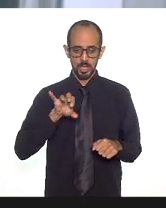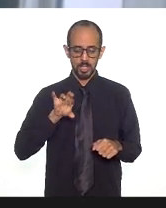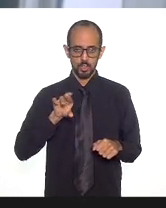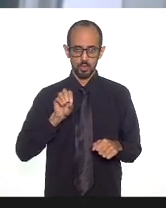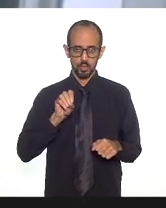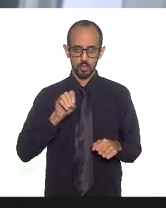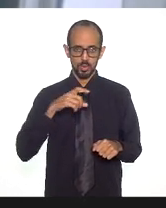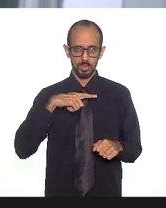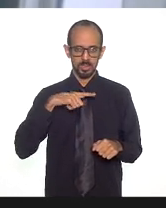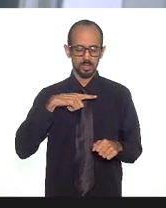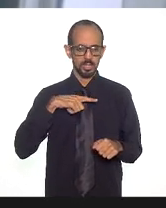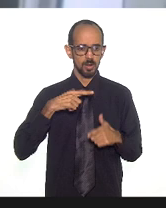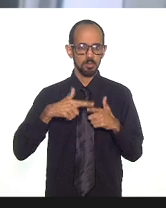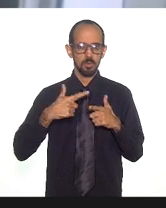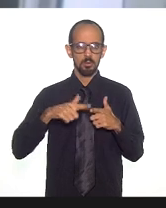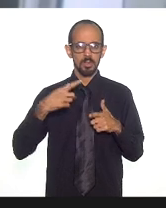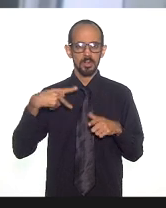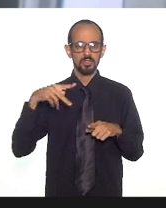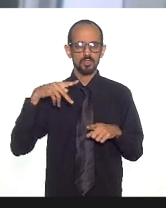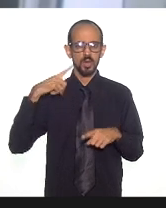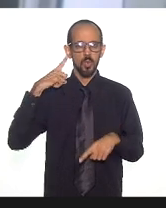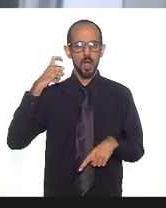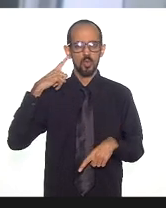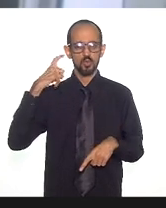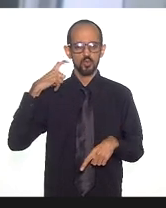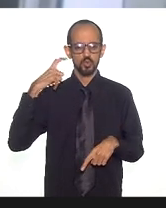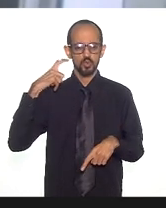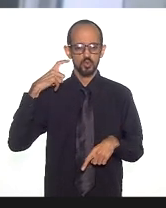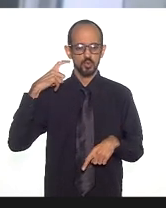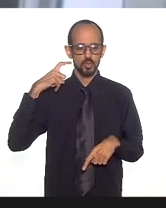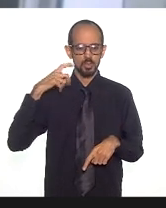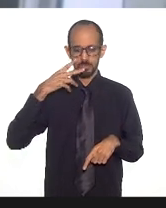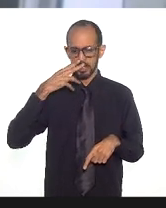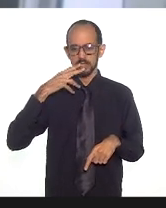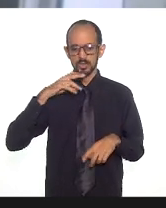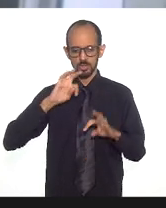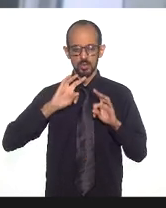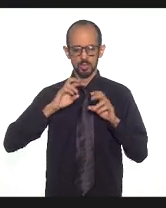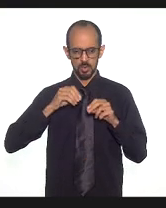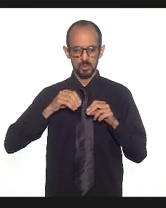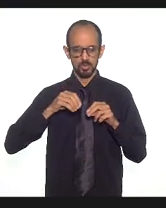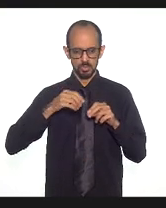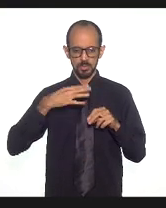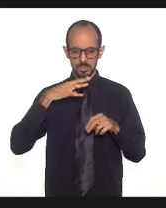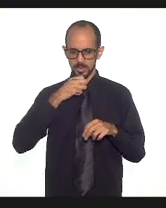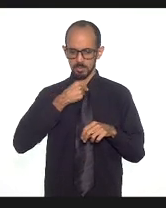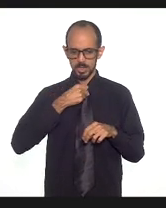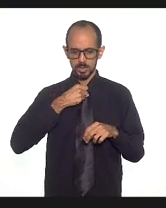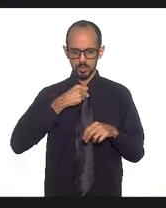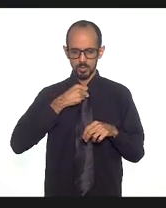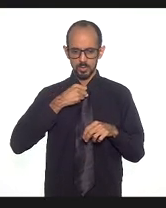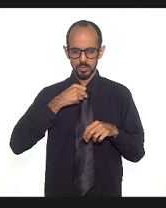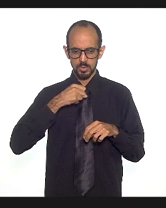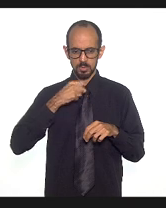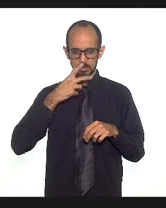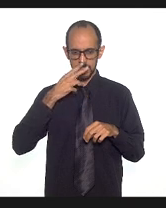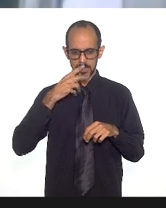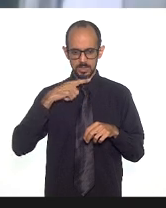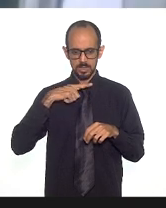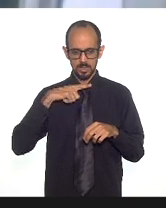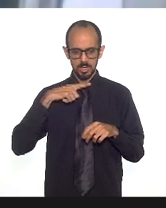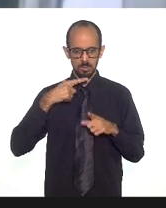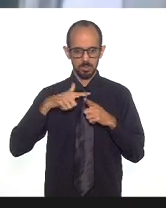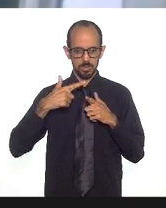algum tipo de reverberação no seu áudio. Não sei se todo mundo está ouvindo isso. Então, acho que tem algum problema no seu